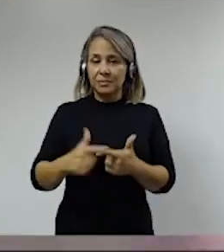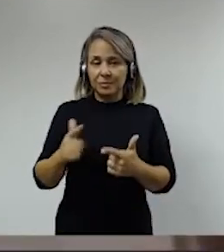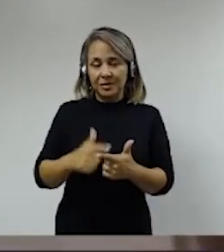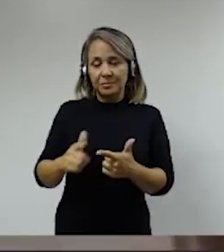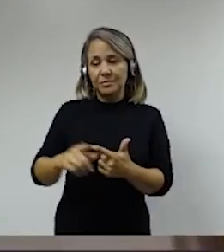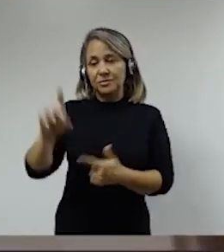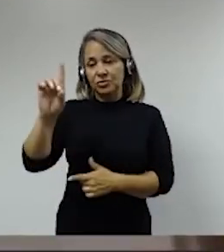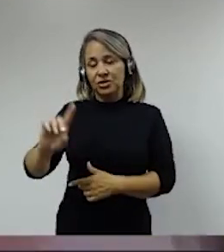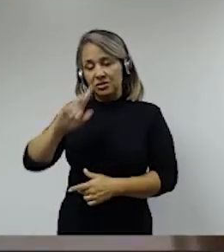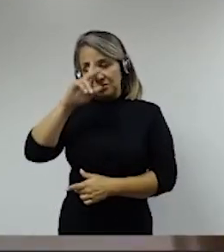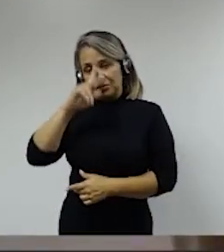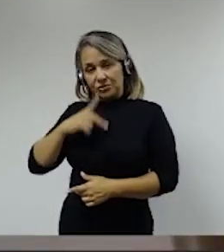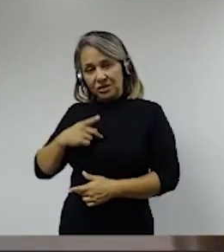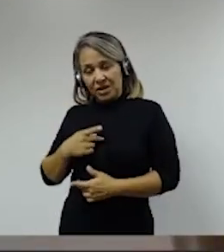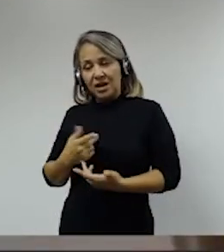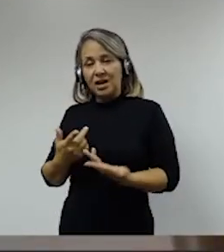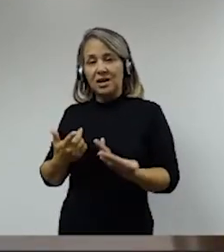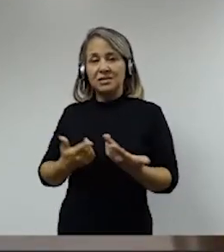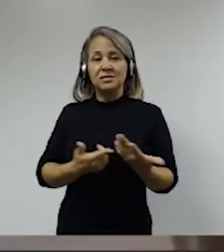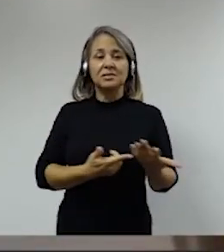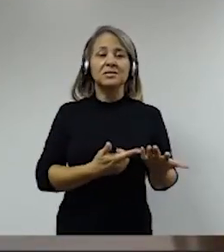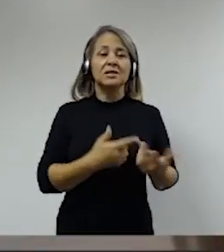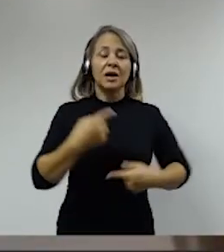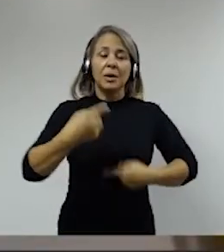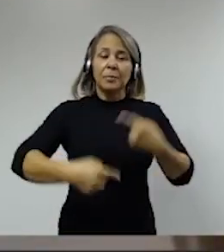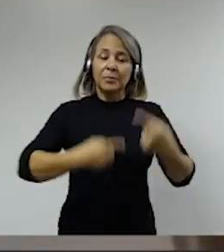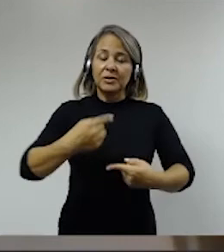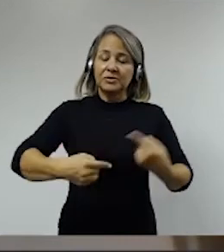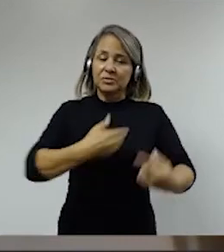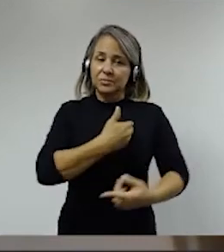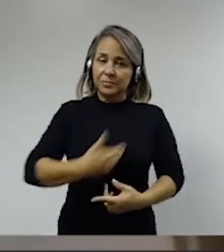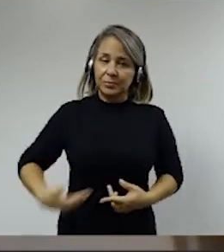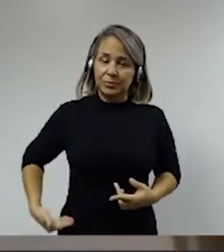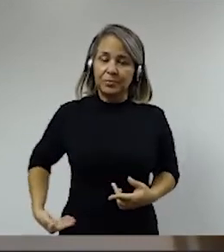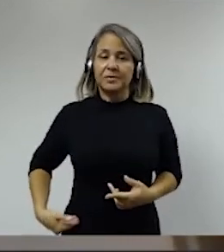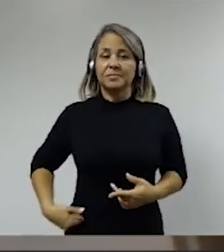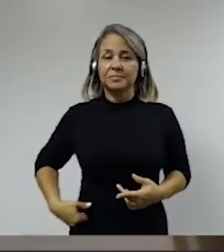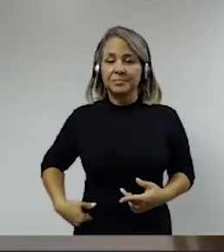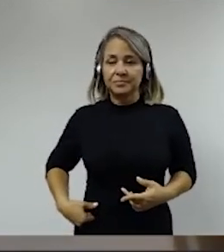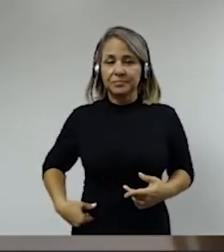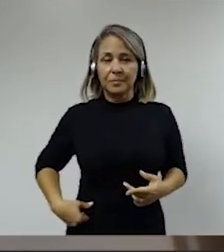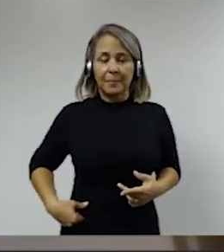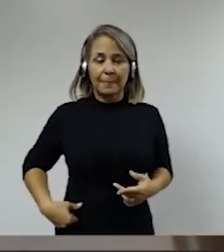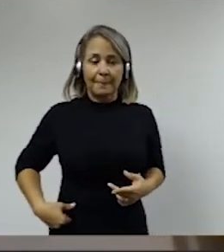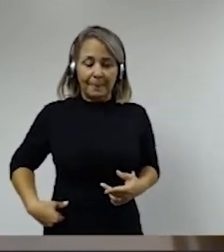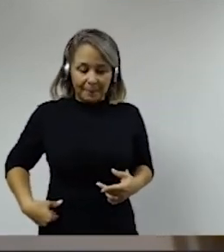tem consequência do ponto de vista de política pública, em termos de